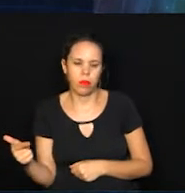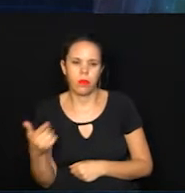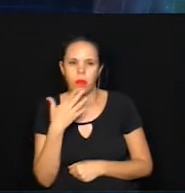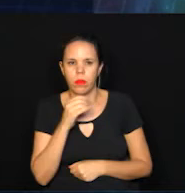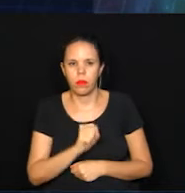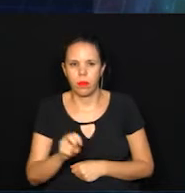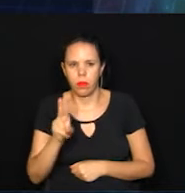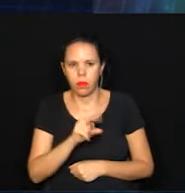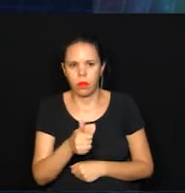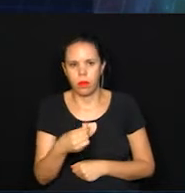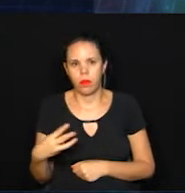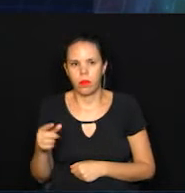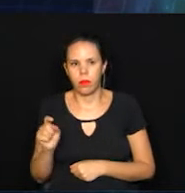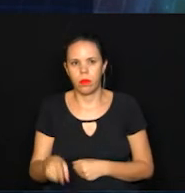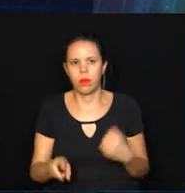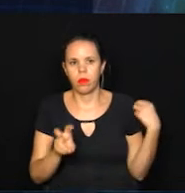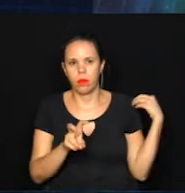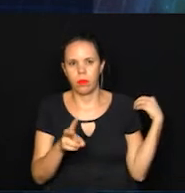16.242, Sumaré,